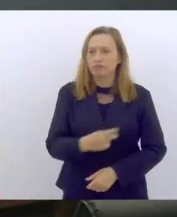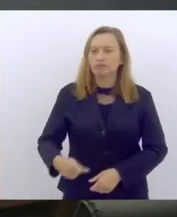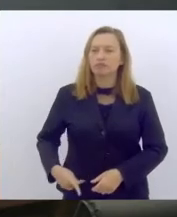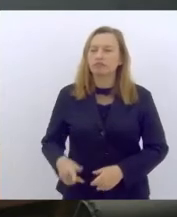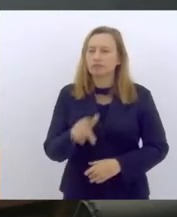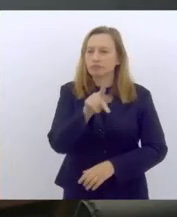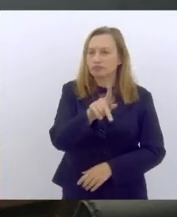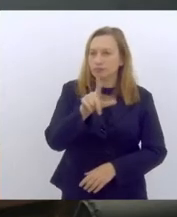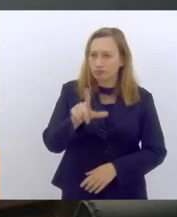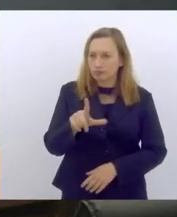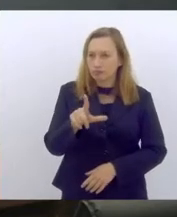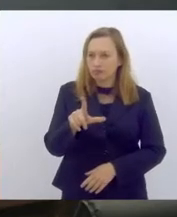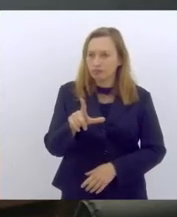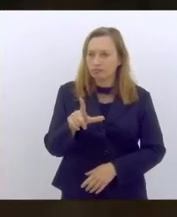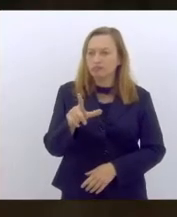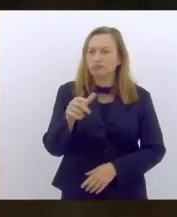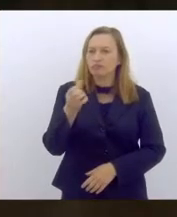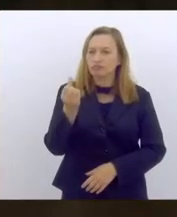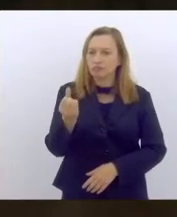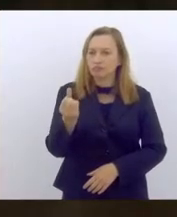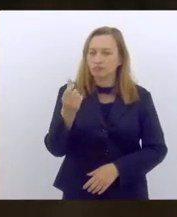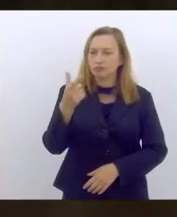PL 6.22